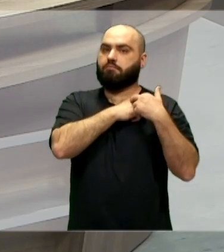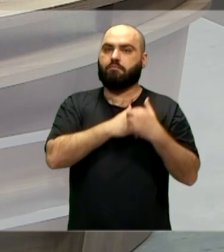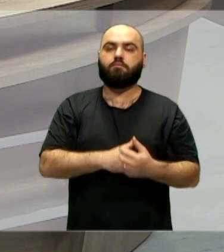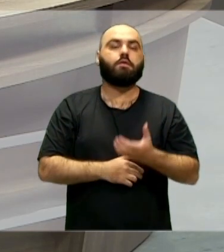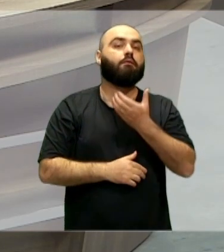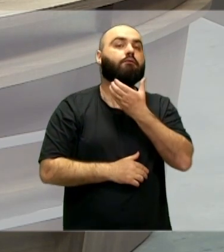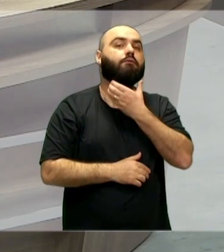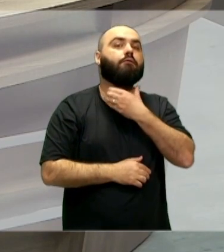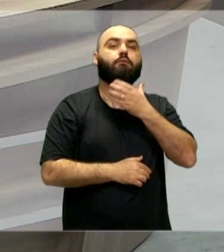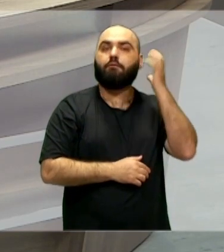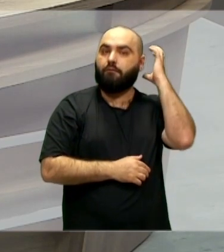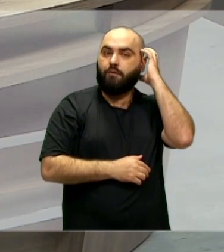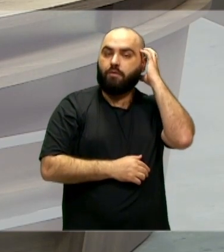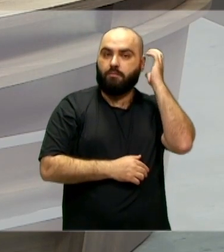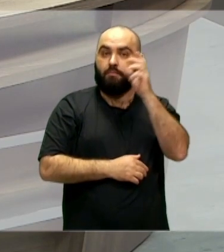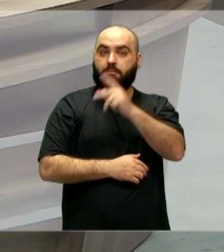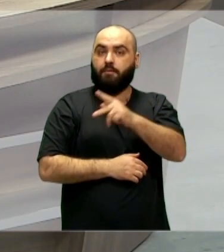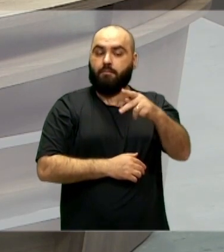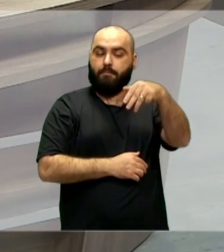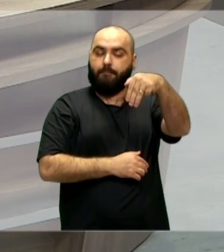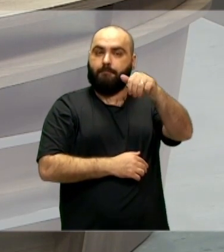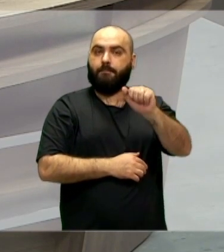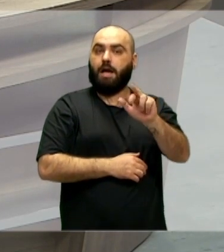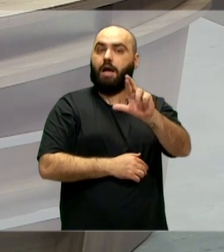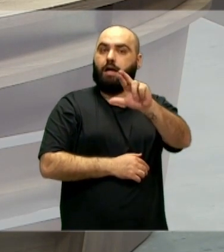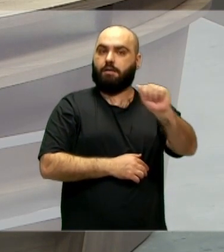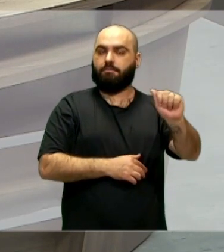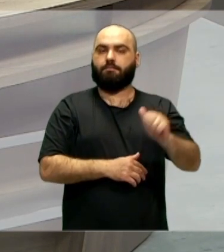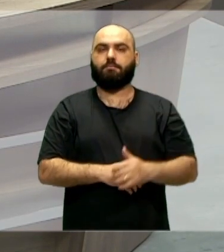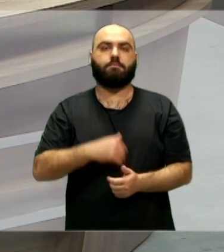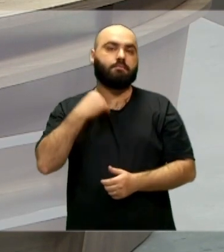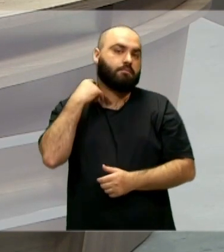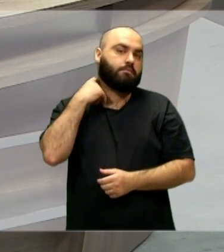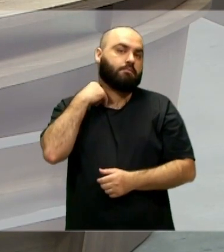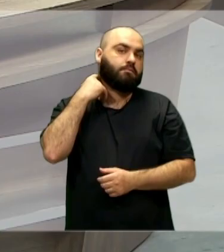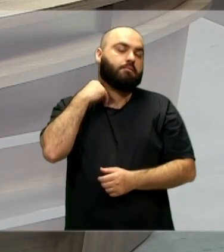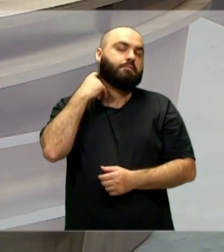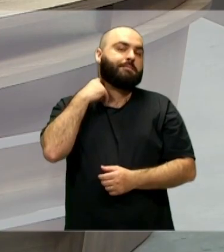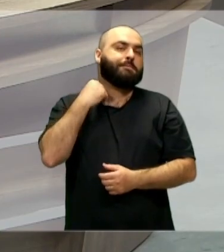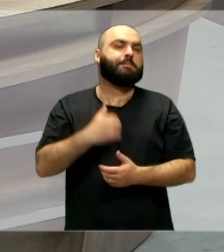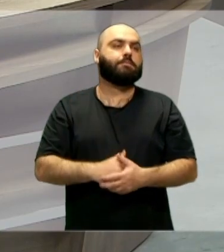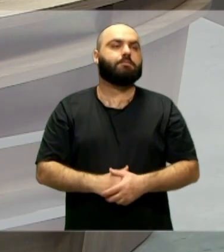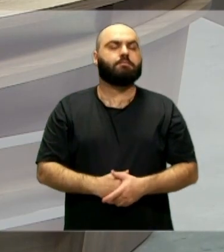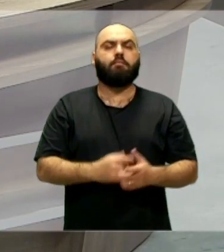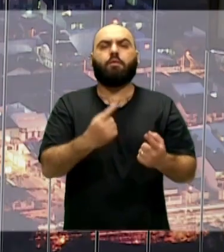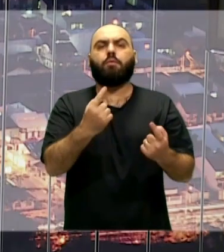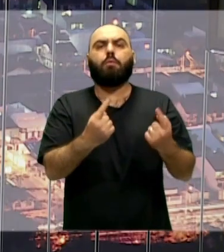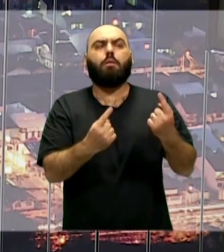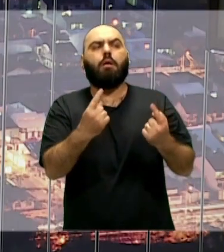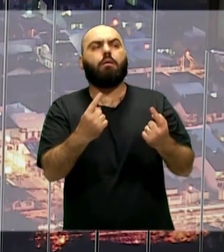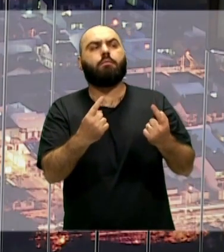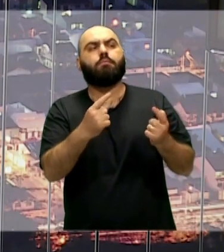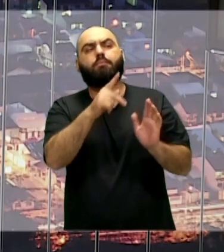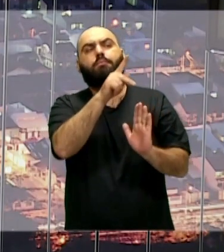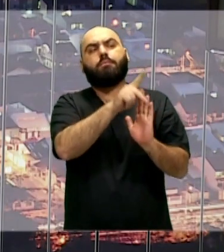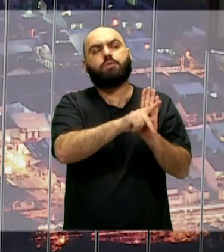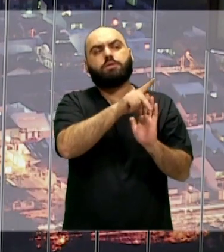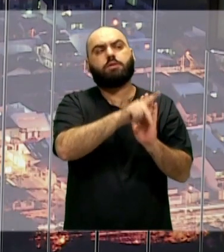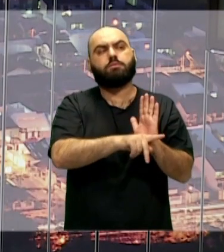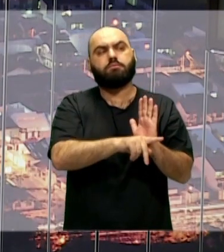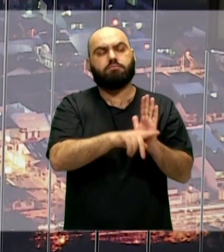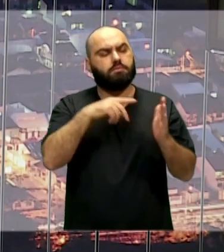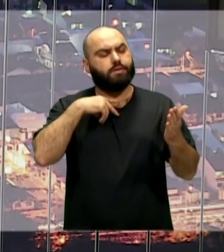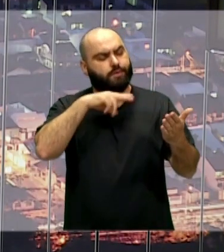fonoaudiologia pela professora Mara. E que programas, assim, pelo que eu entendi, eu dei uma lida um